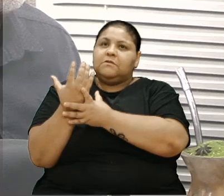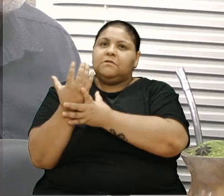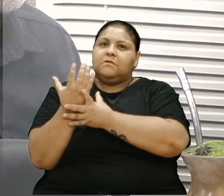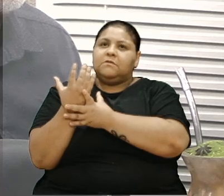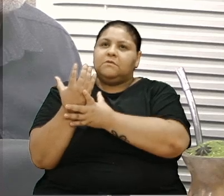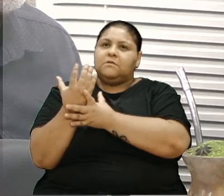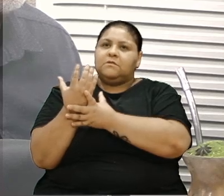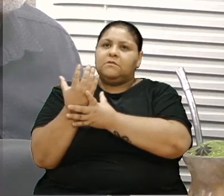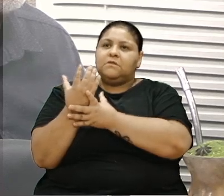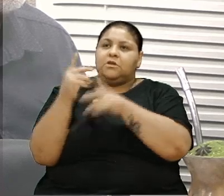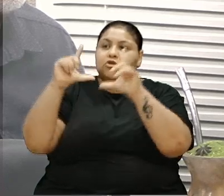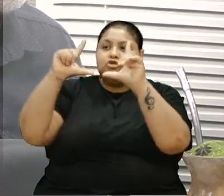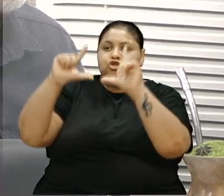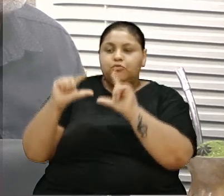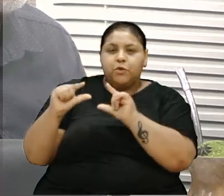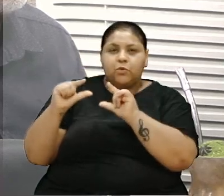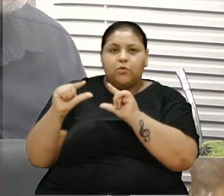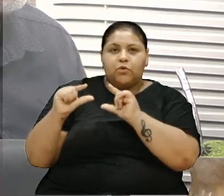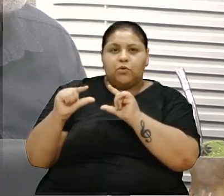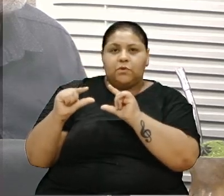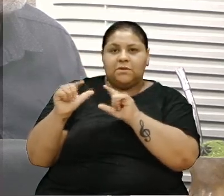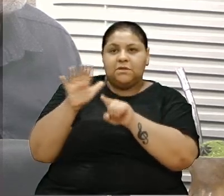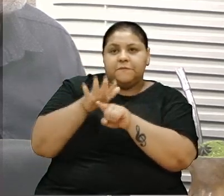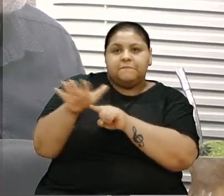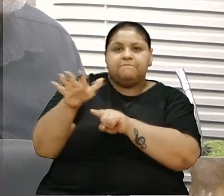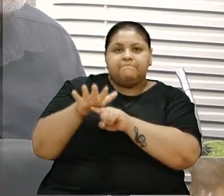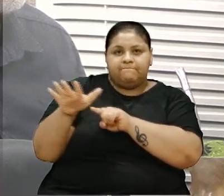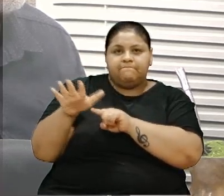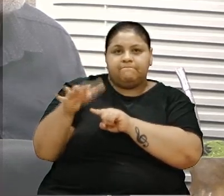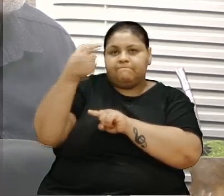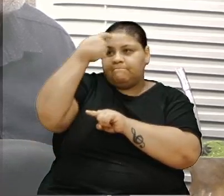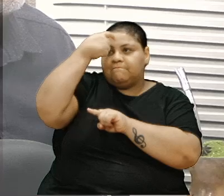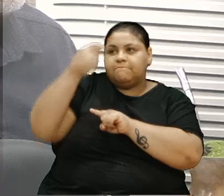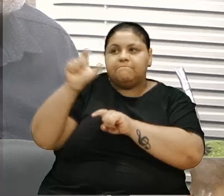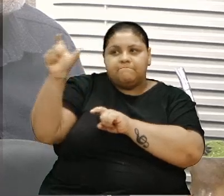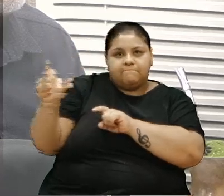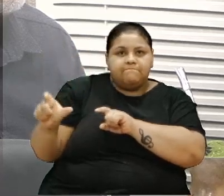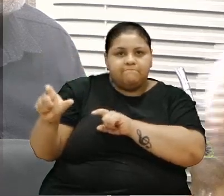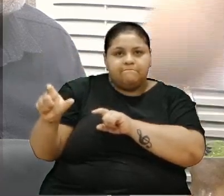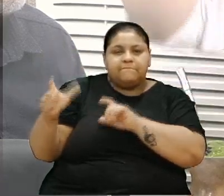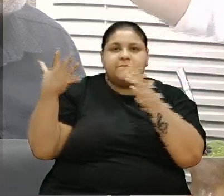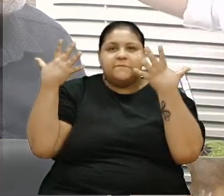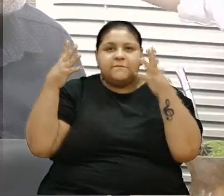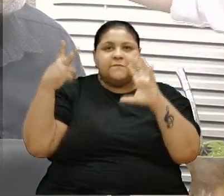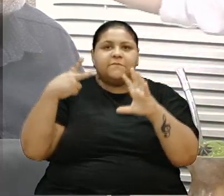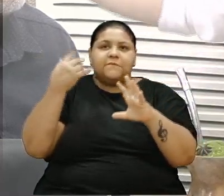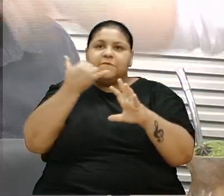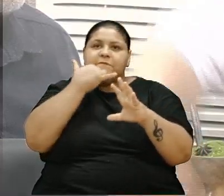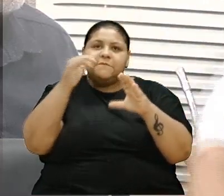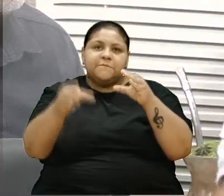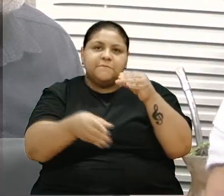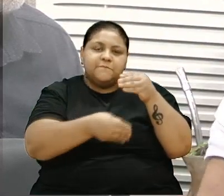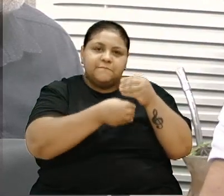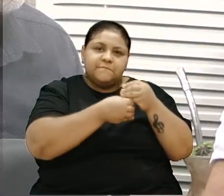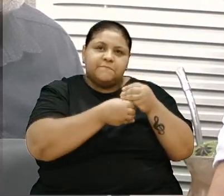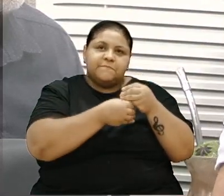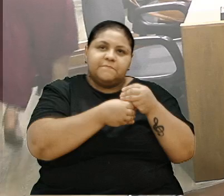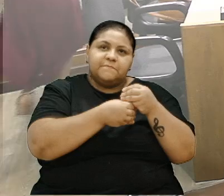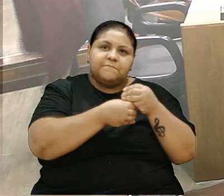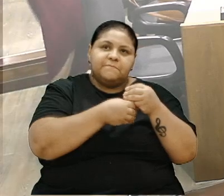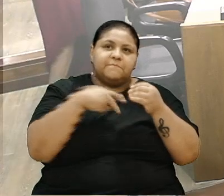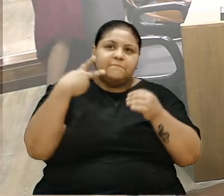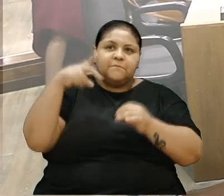pelo menos diminua ao máximo essa demanda e essa conscientização das pessoas. Então, parabéns, vereadora, desculpa, uma parte para o vereador Aldonei.